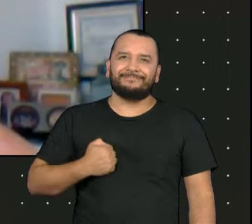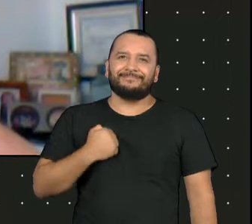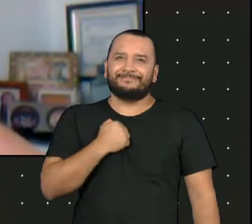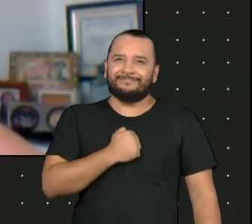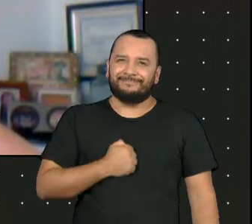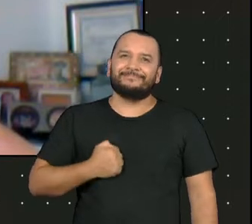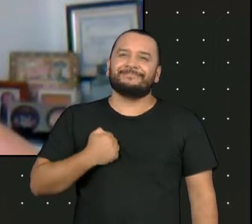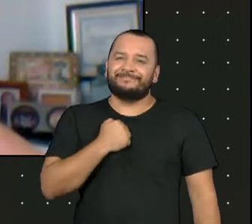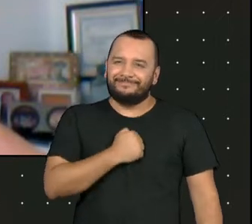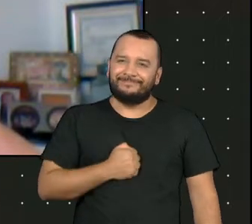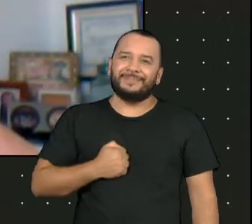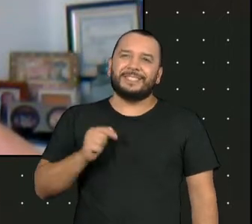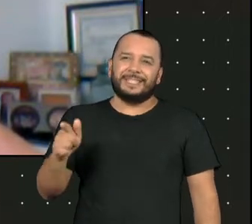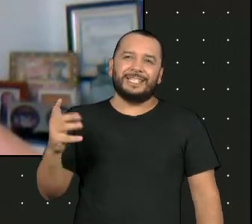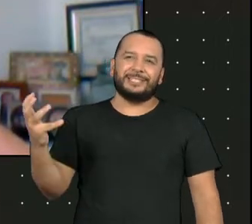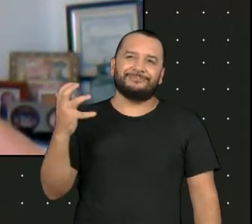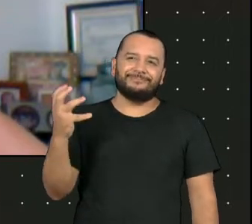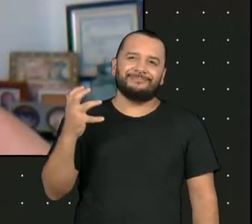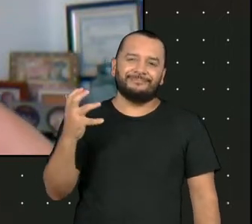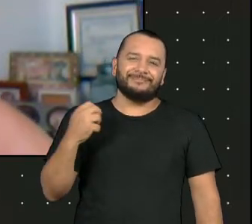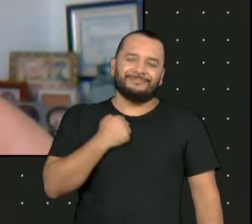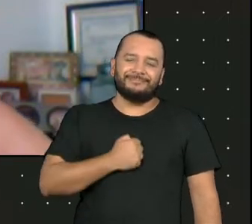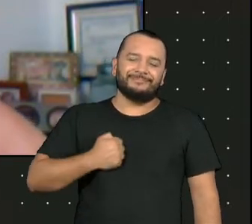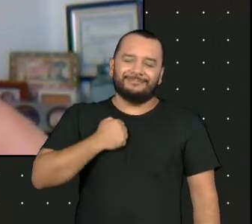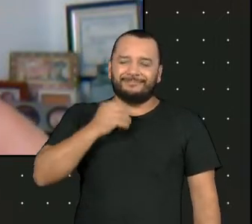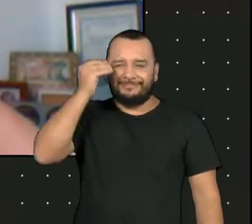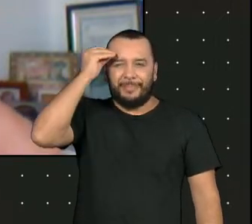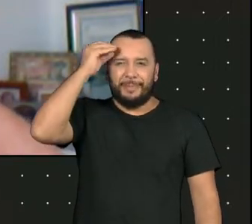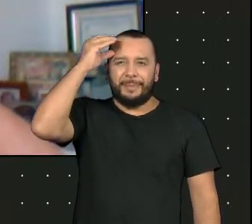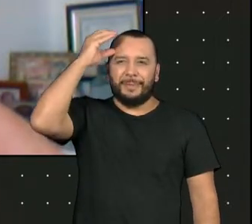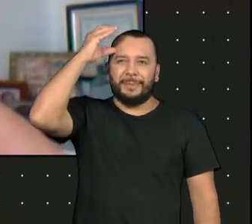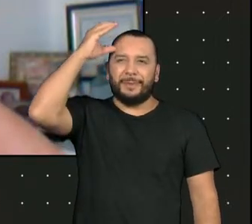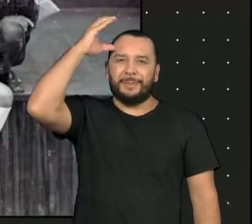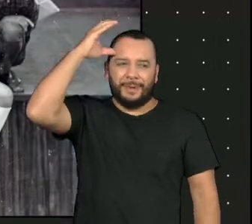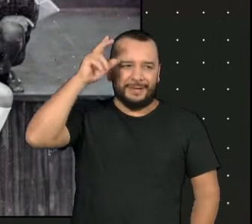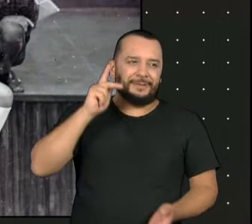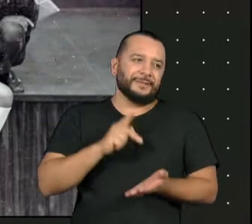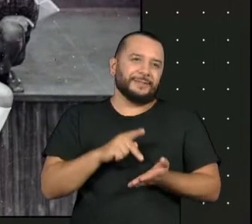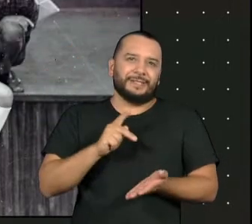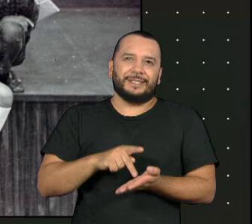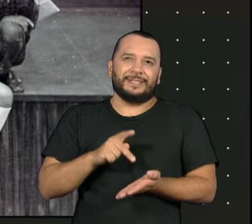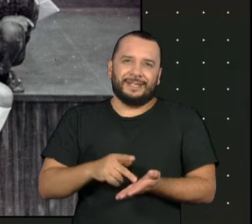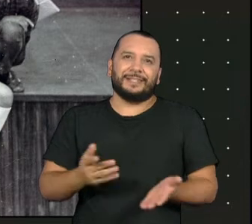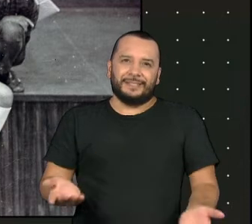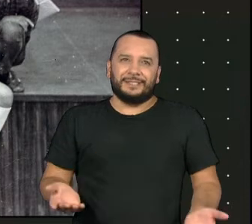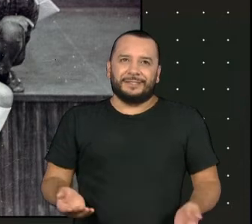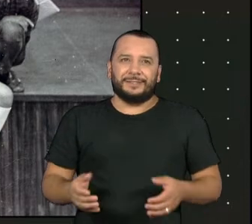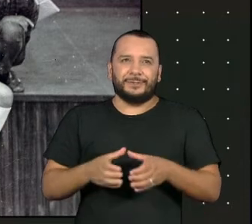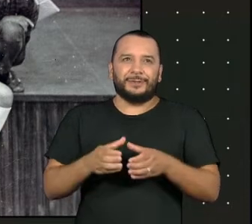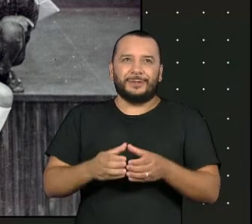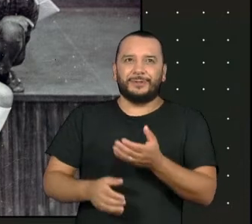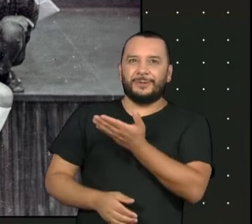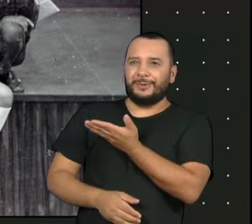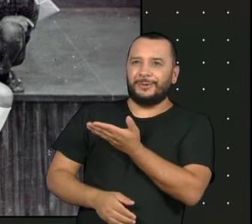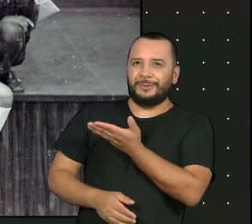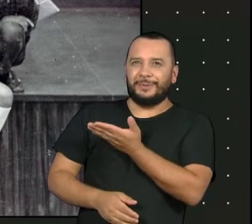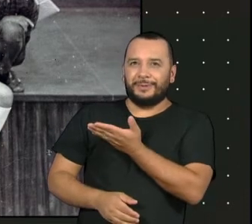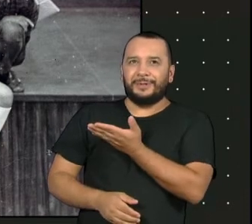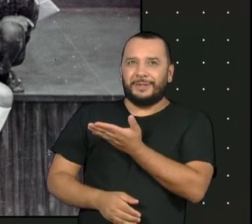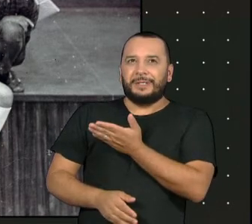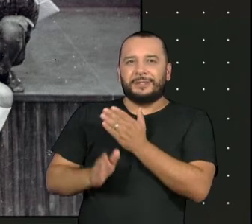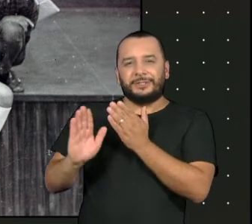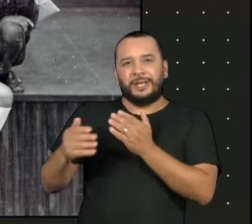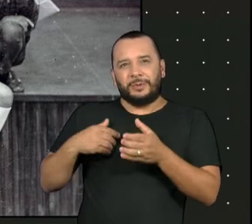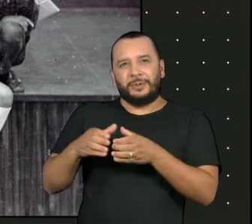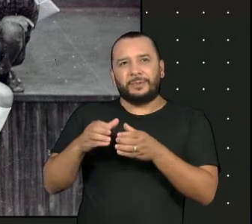é a minha formação maior. O laboratório era um grupo mais intelectualizado, claro,